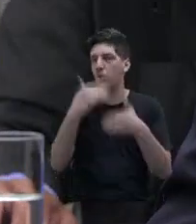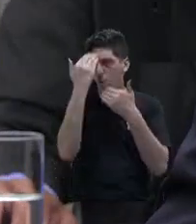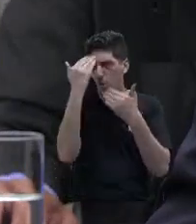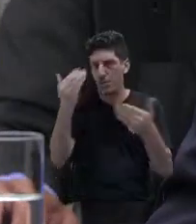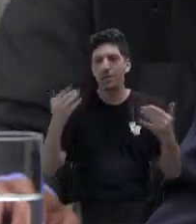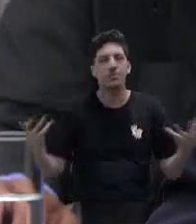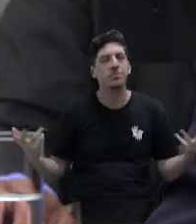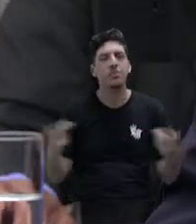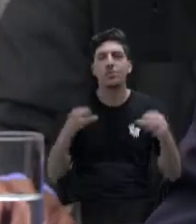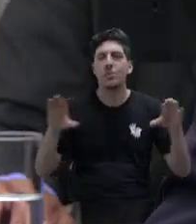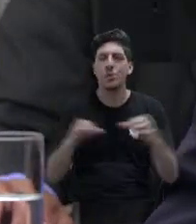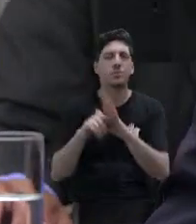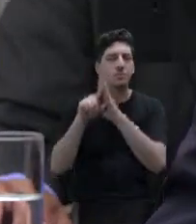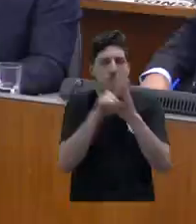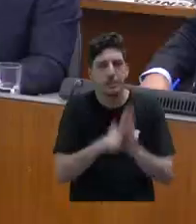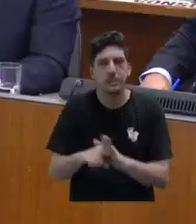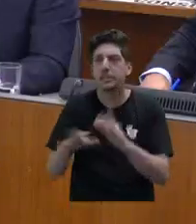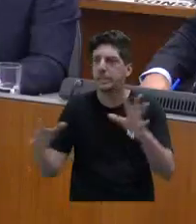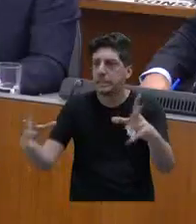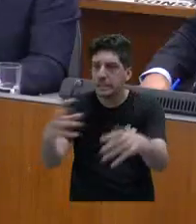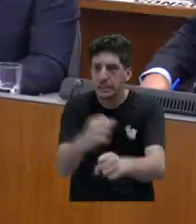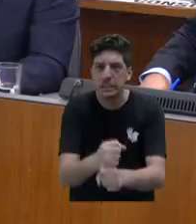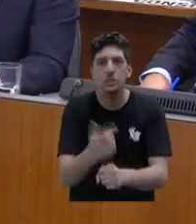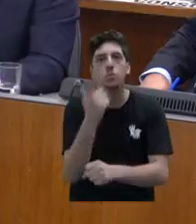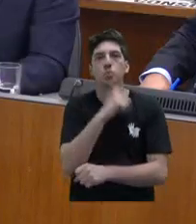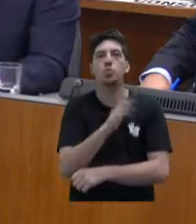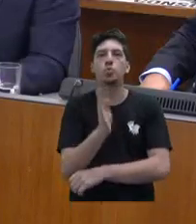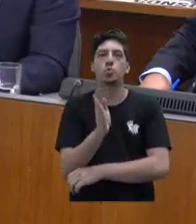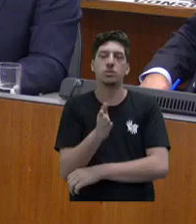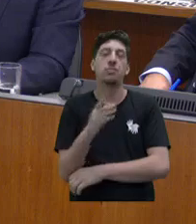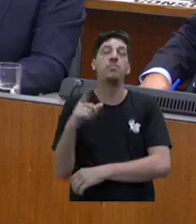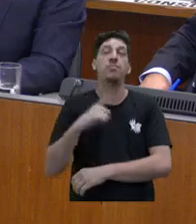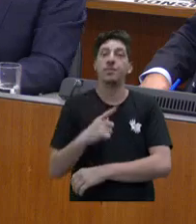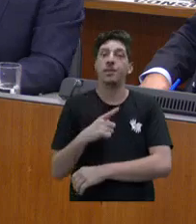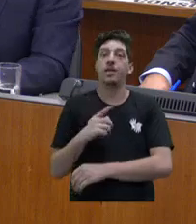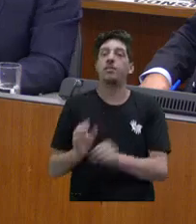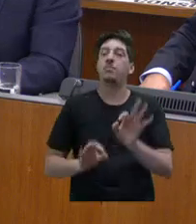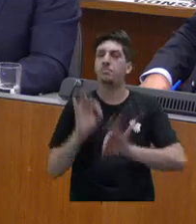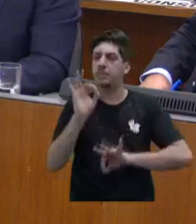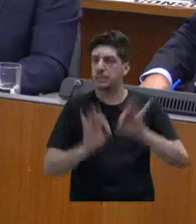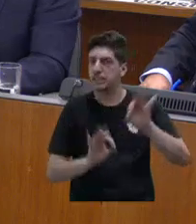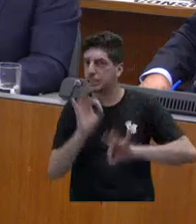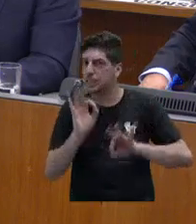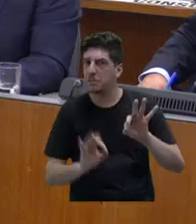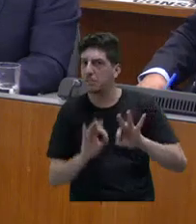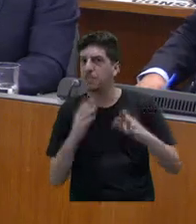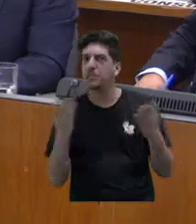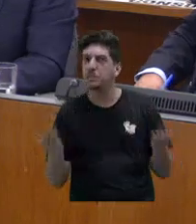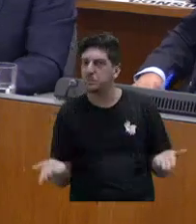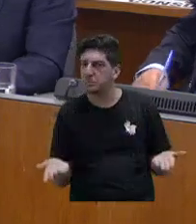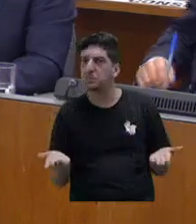aqui, que já fez esse levantamento. Existe um planejamento, ainda